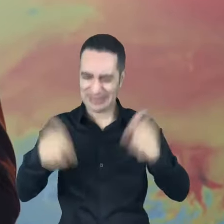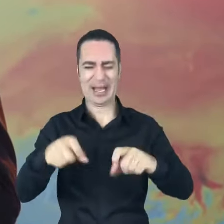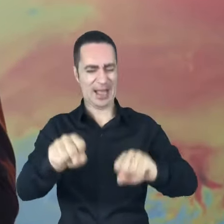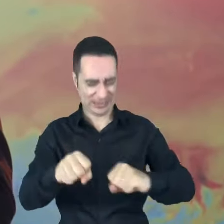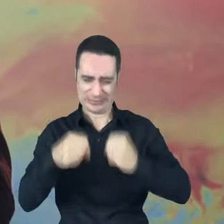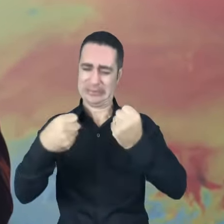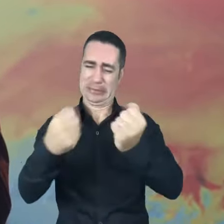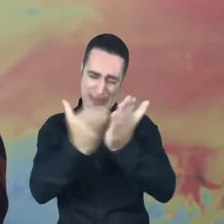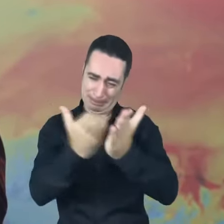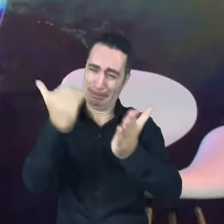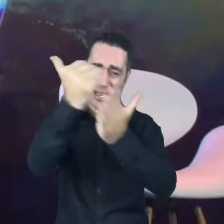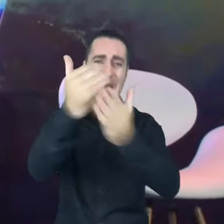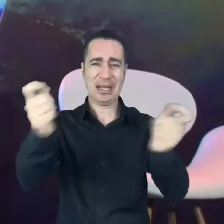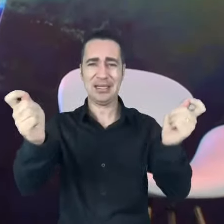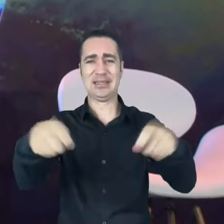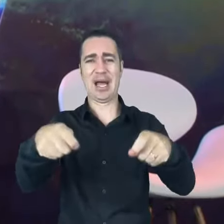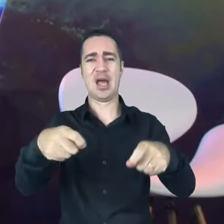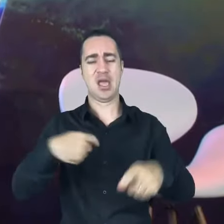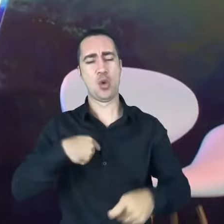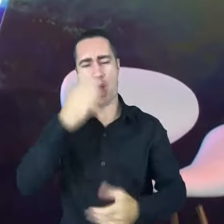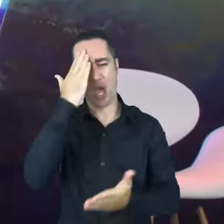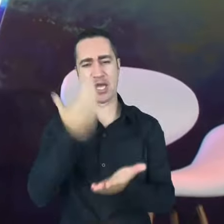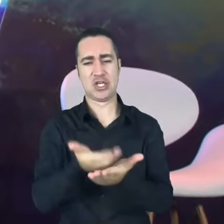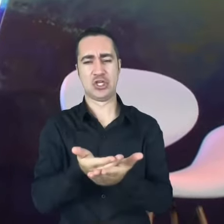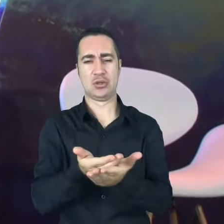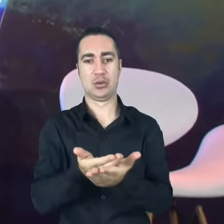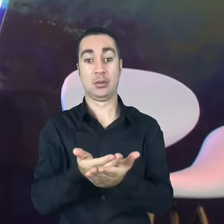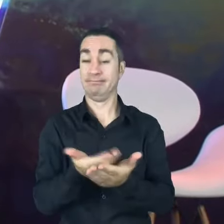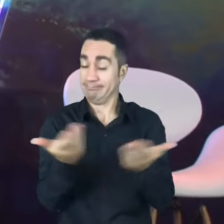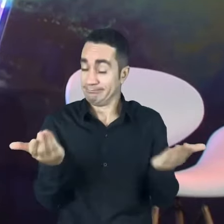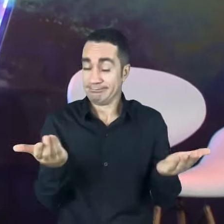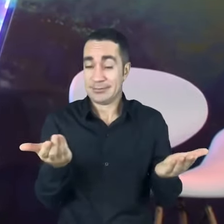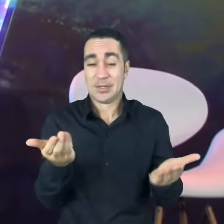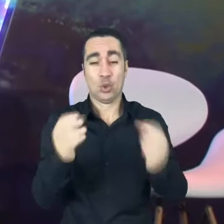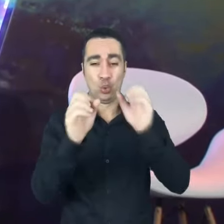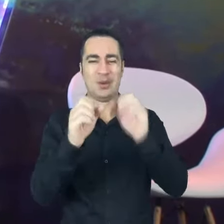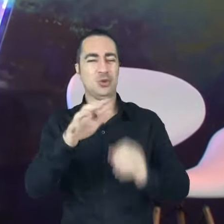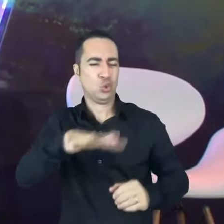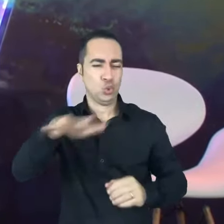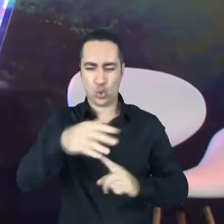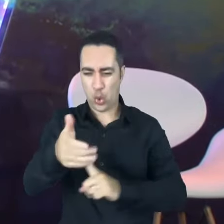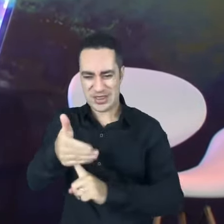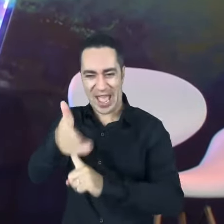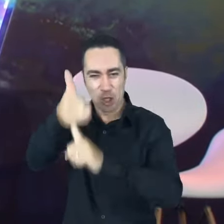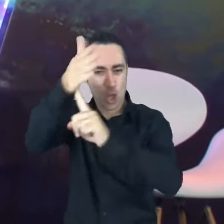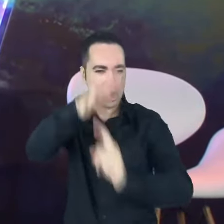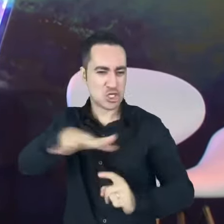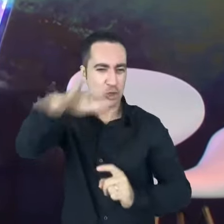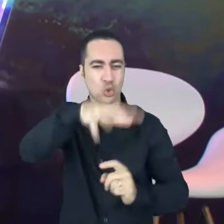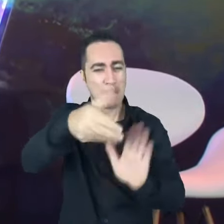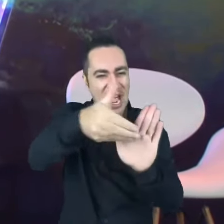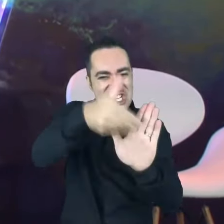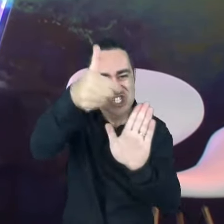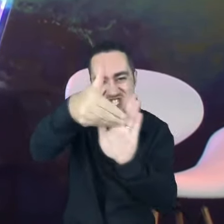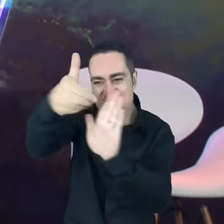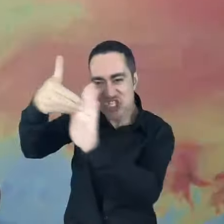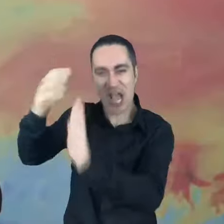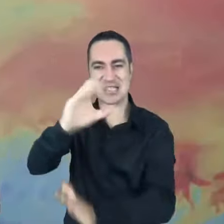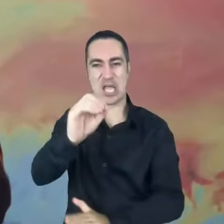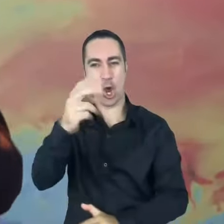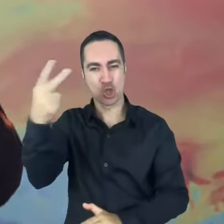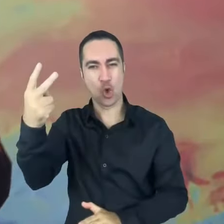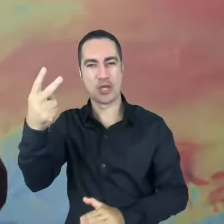No caso do nosso ecossistema em particular, as tecnologias para descarbonizar o transporte rodoviário